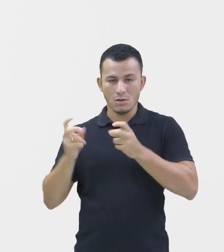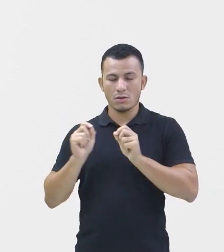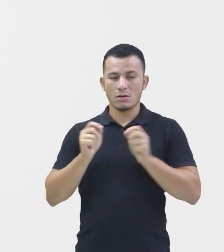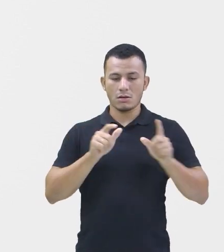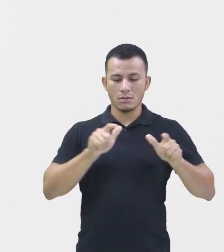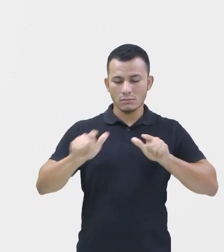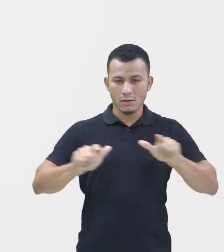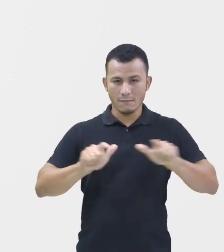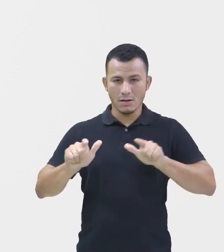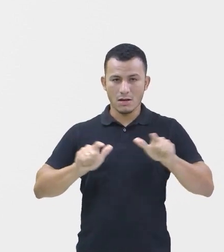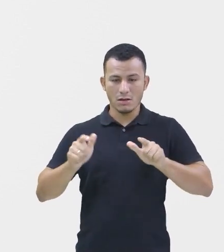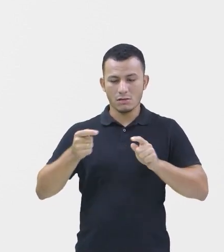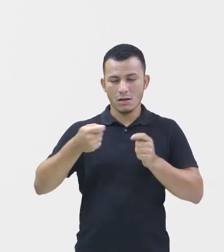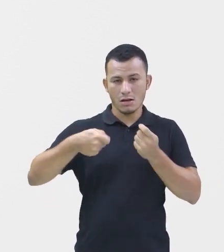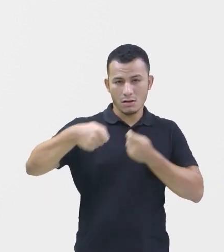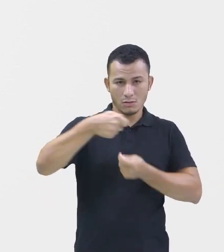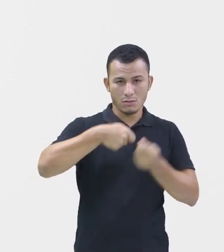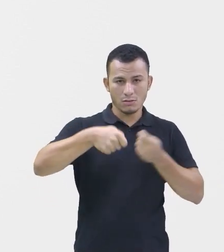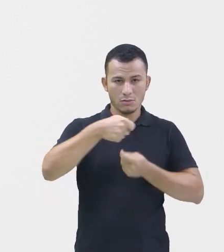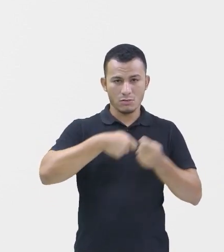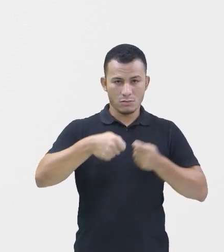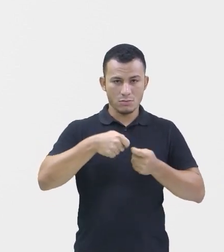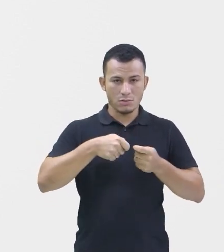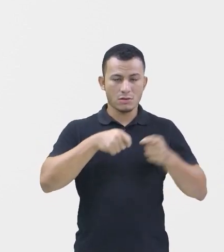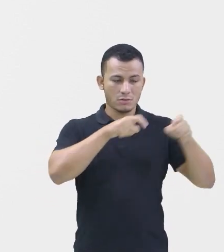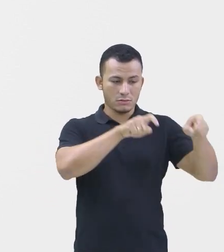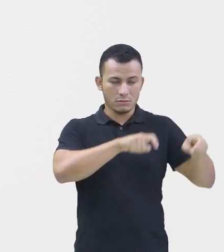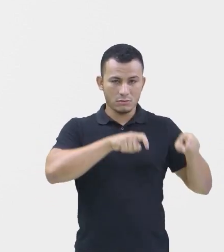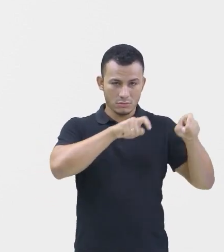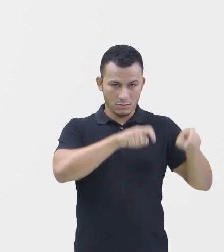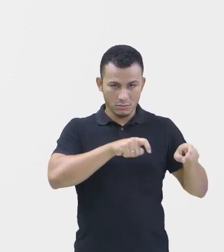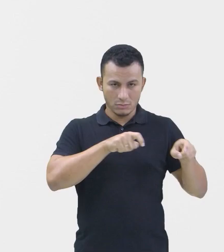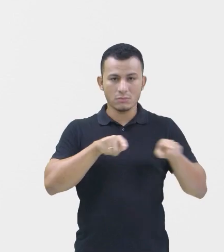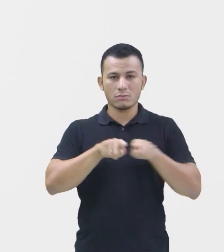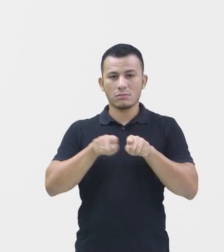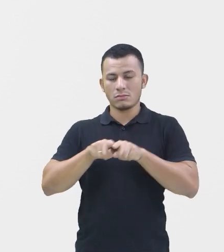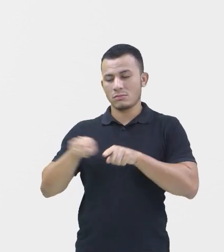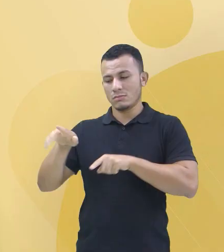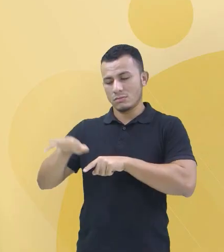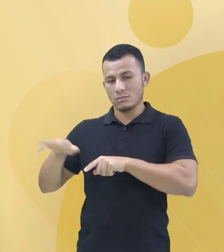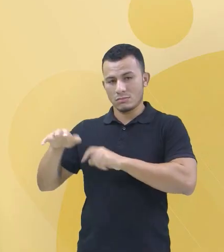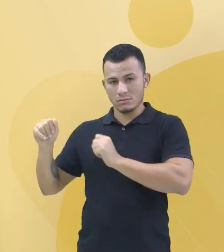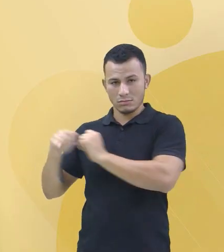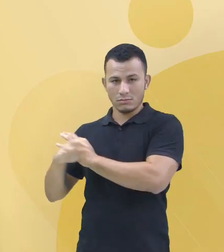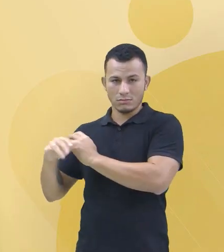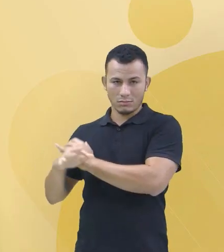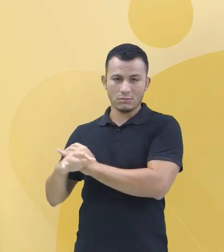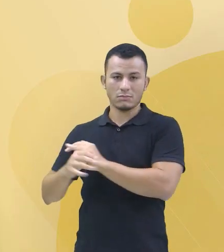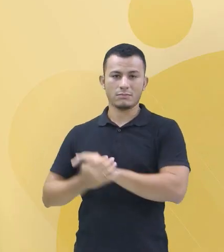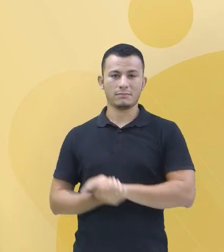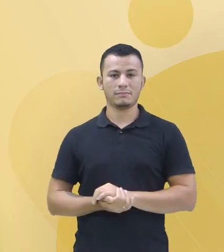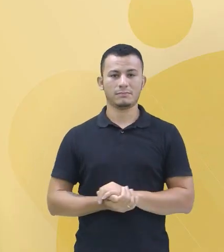atividades econômicas desenvolvidas na zona rural e na zona urbana.